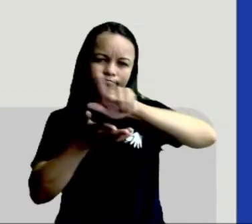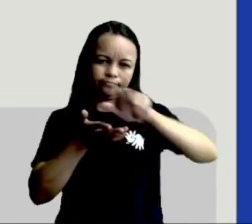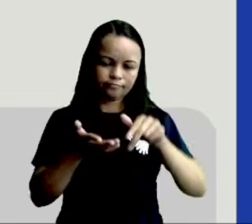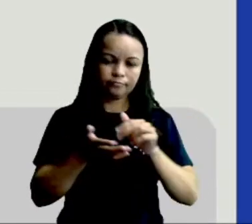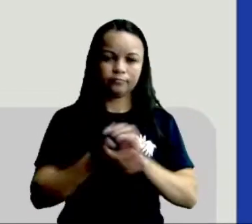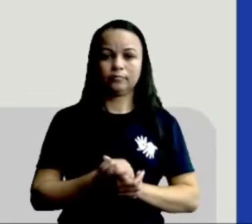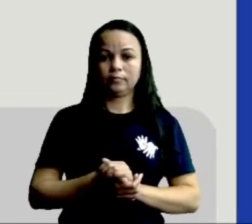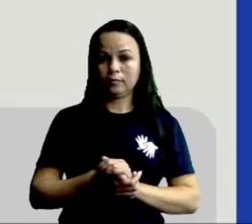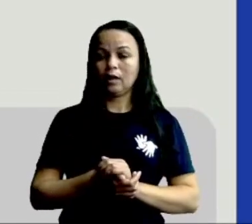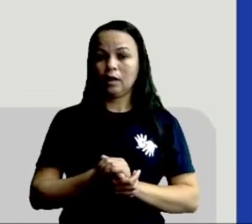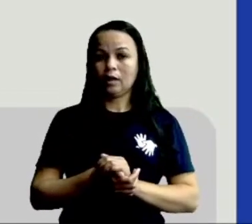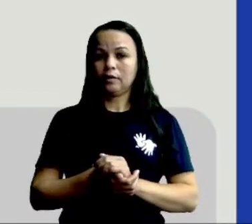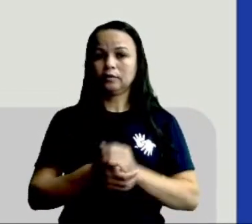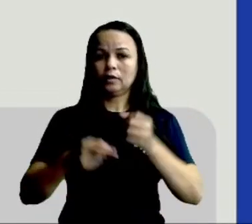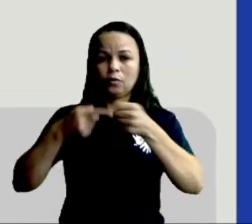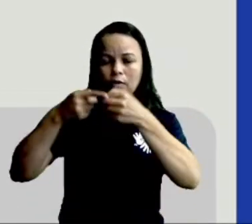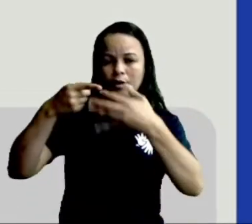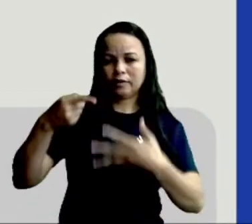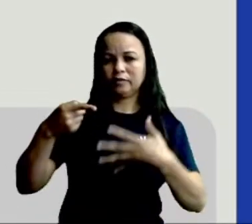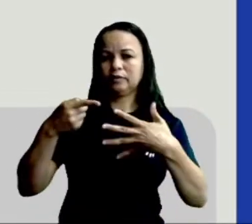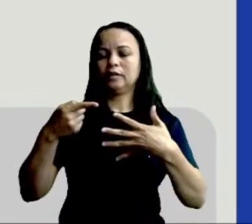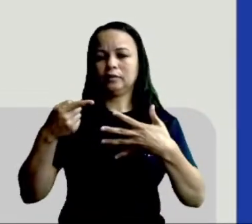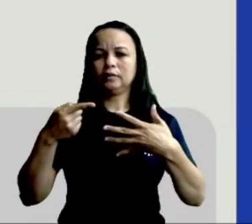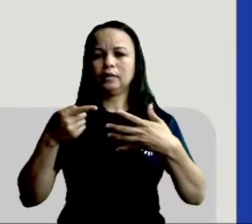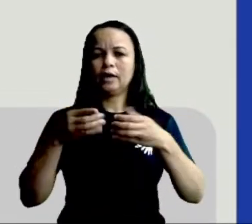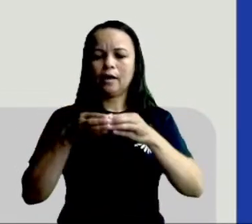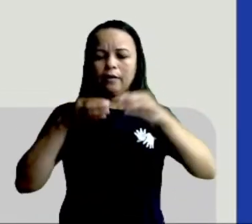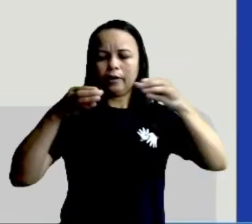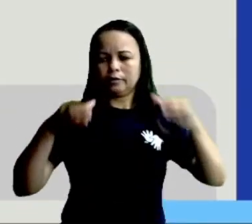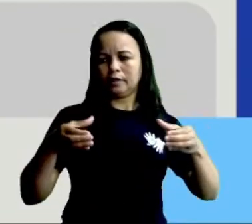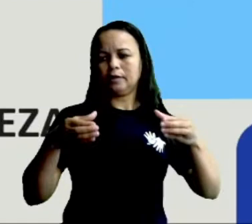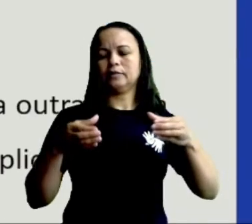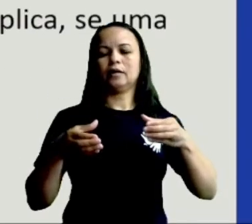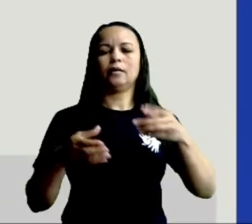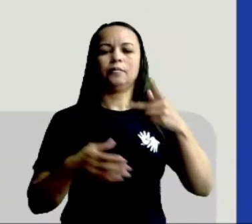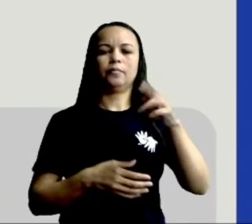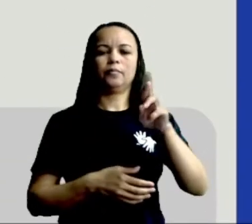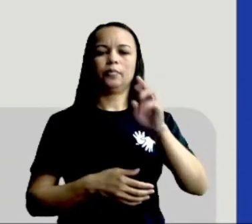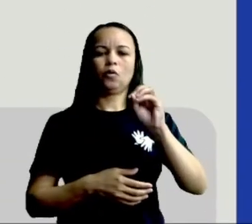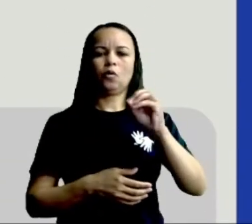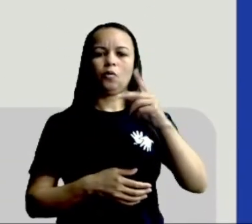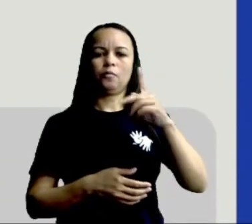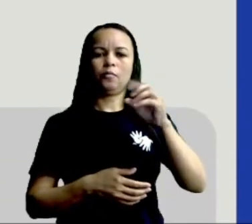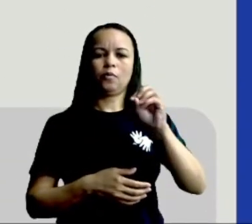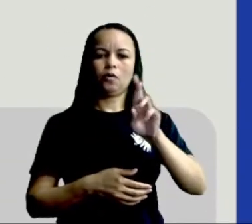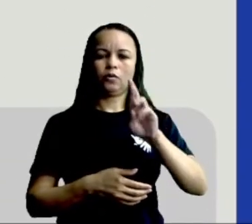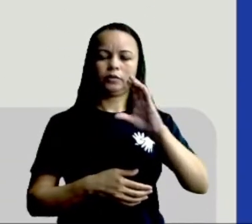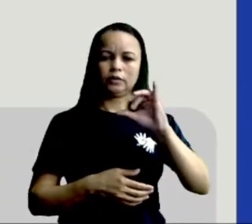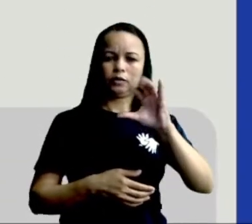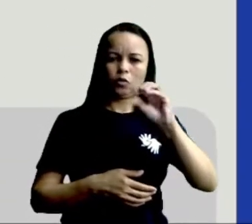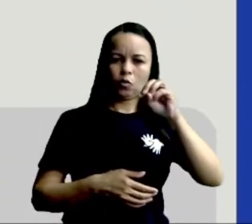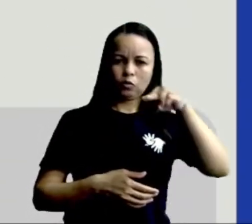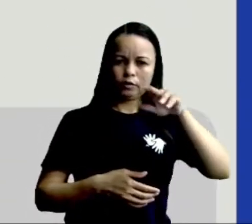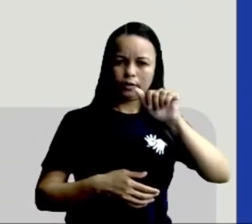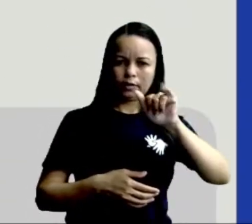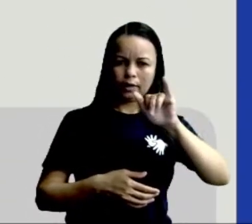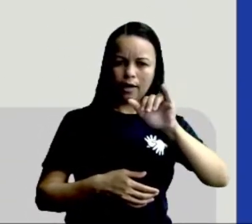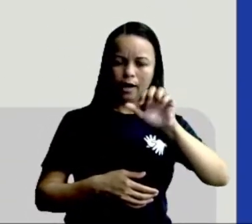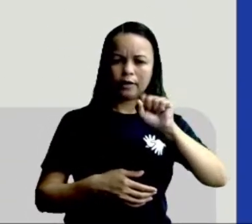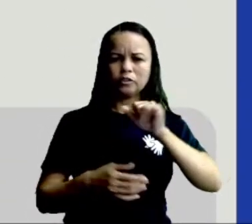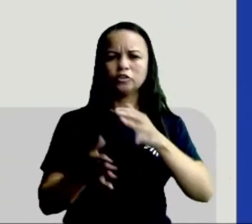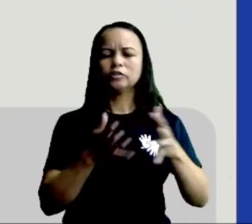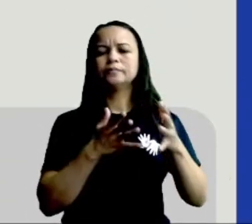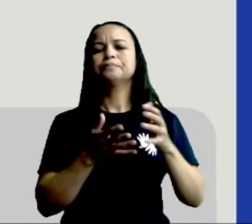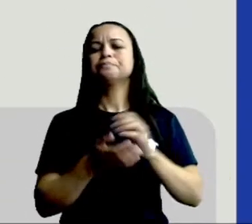são classificadas em diretamente proporcionais e inversamente proporcionais. Grandezas